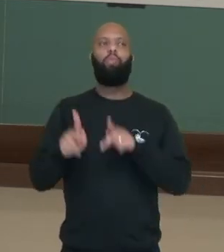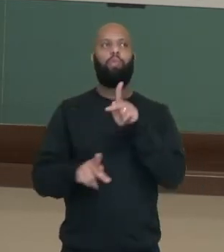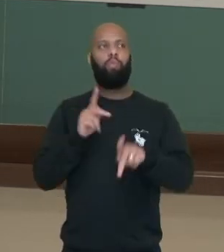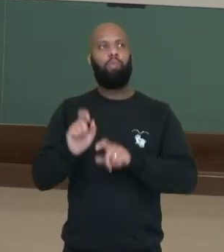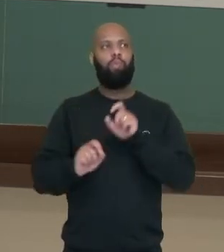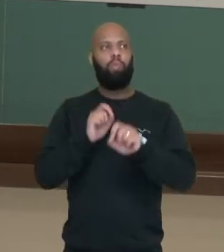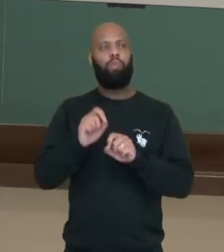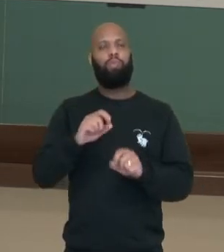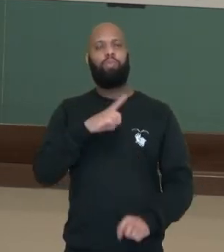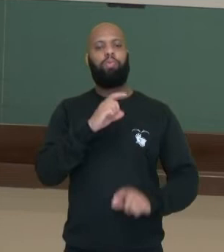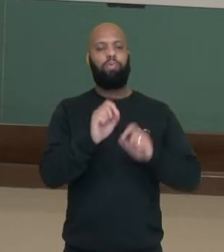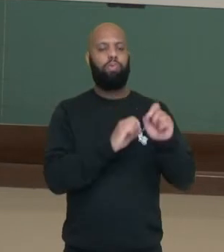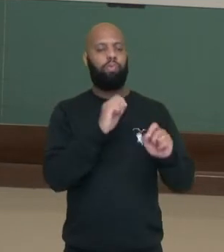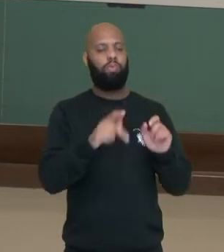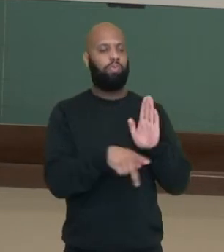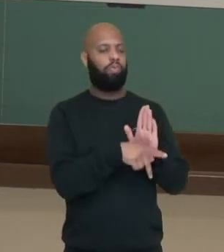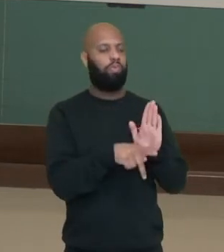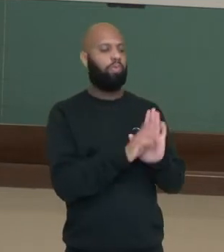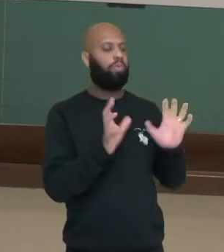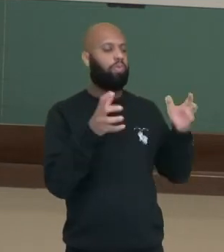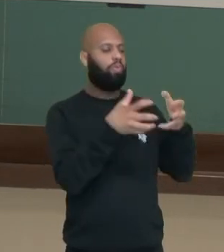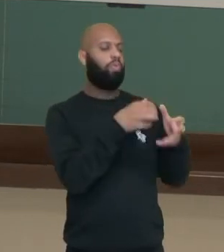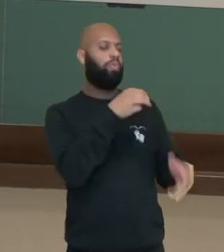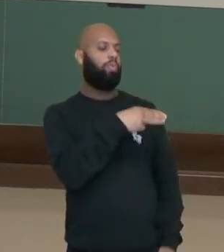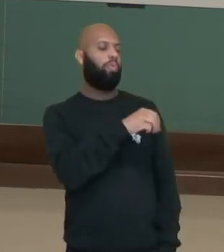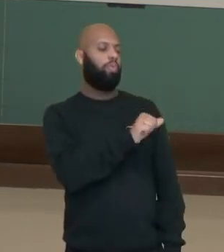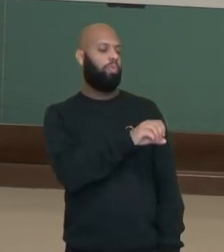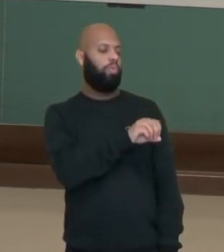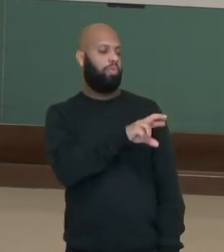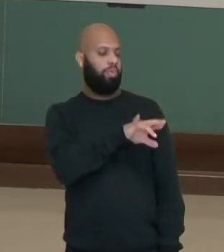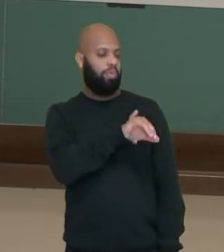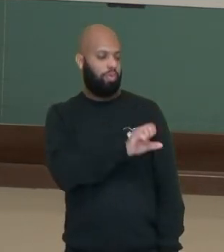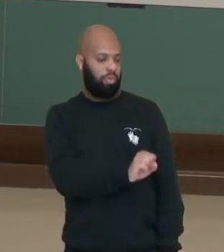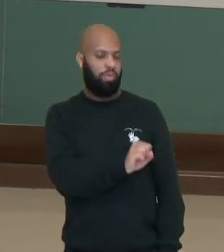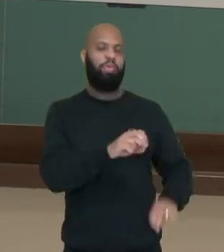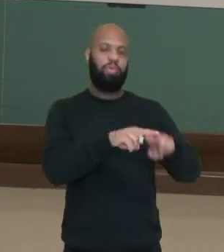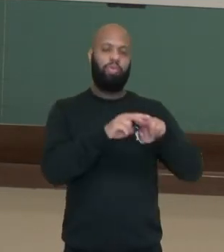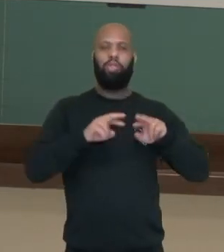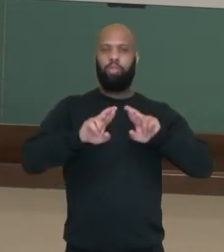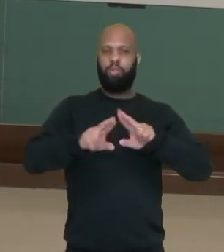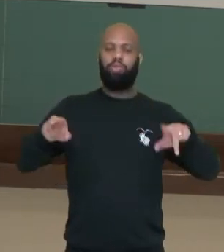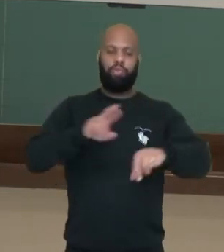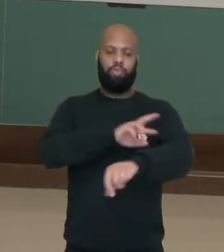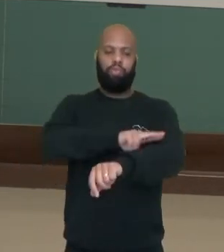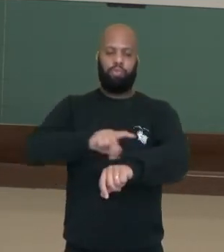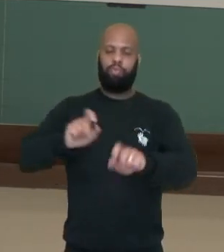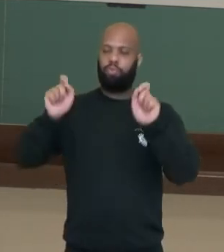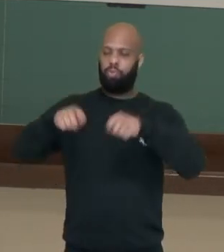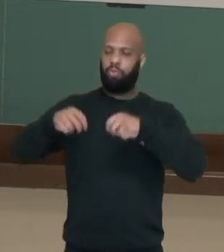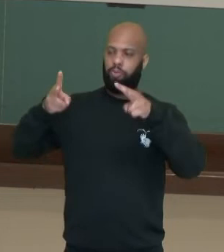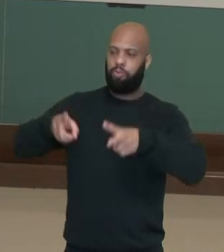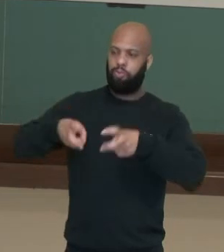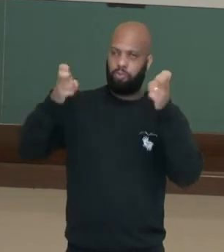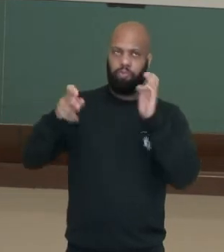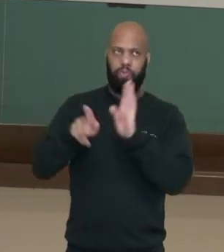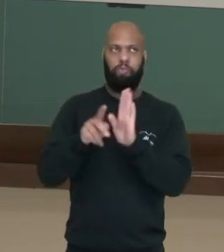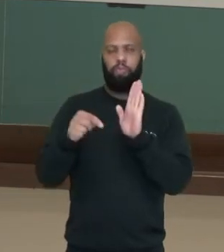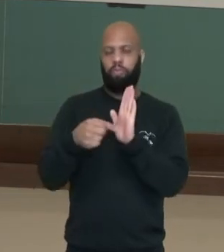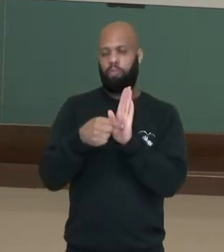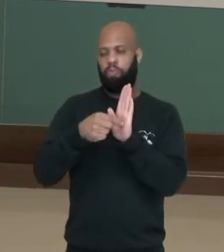são maoris, né? E é graças a essa diferença étnica vista pelos